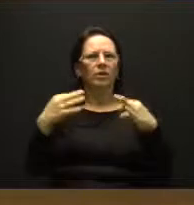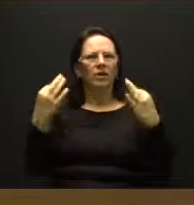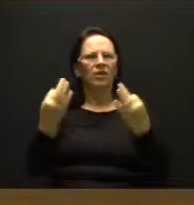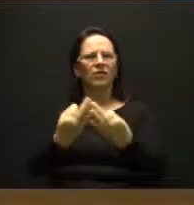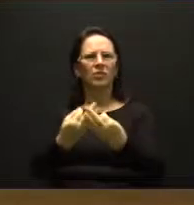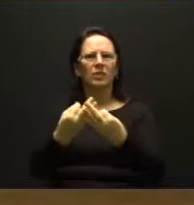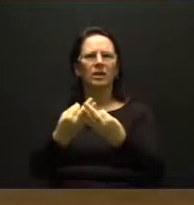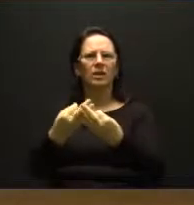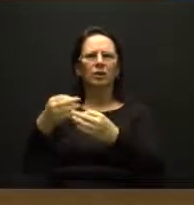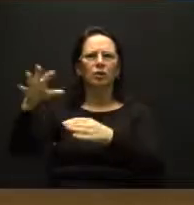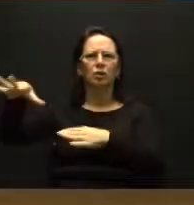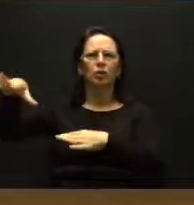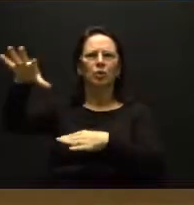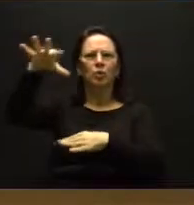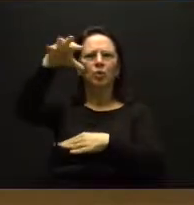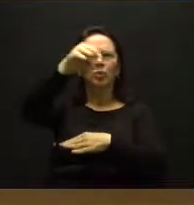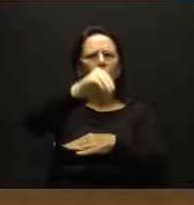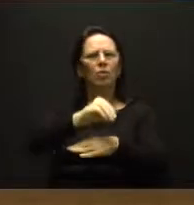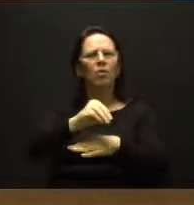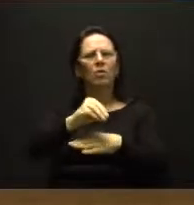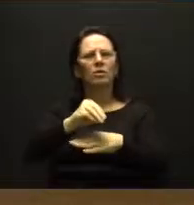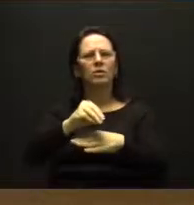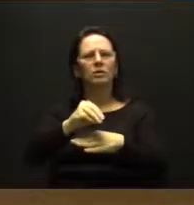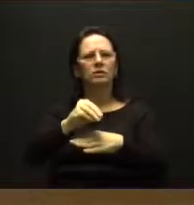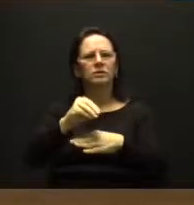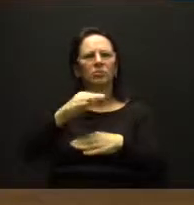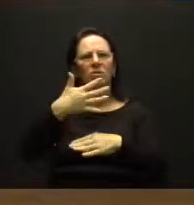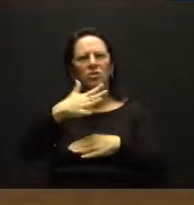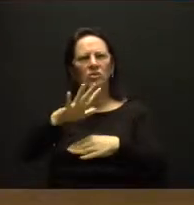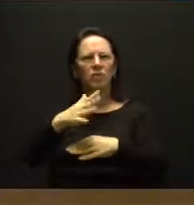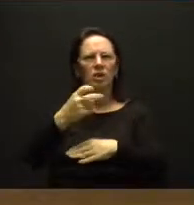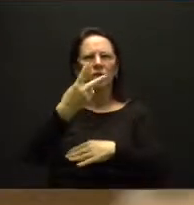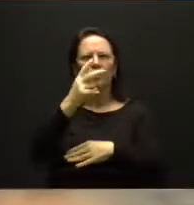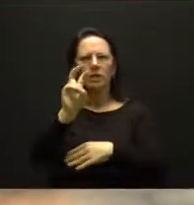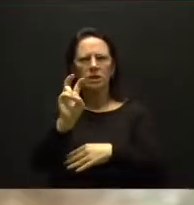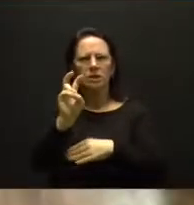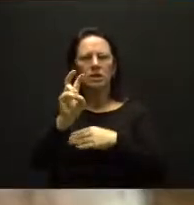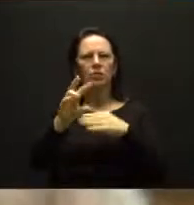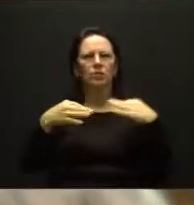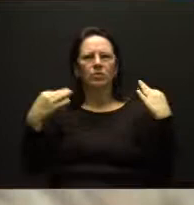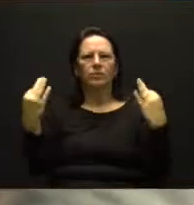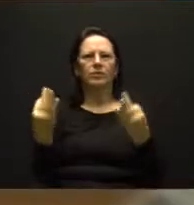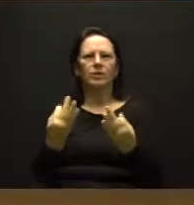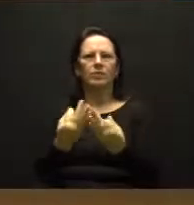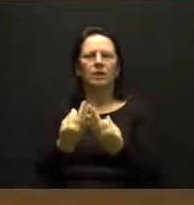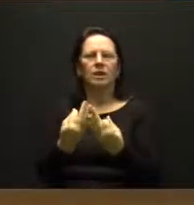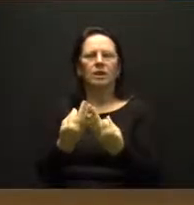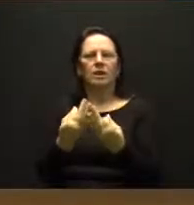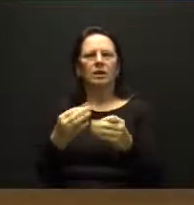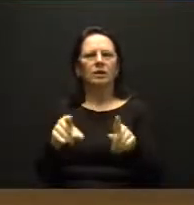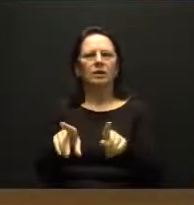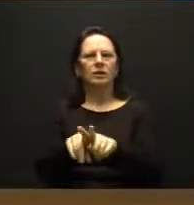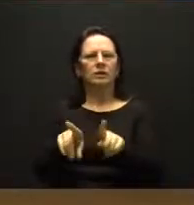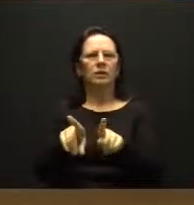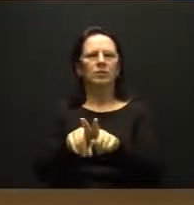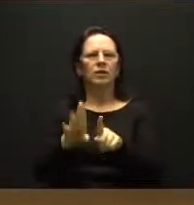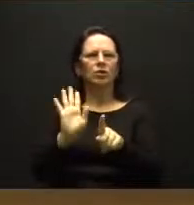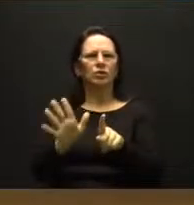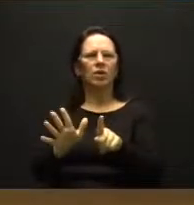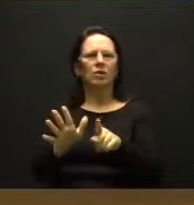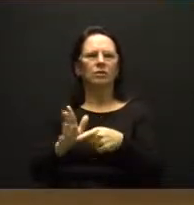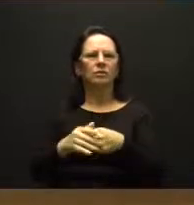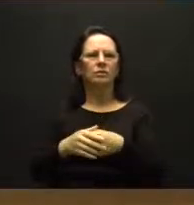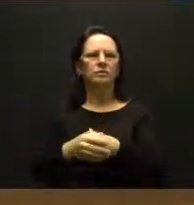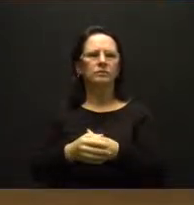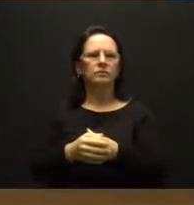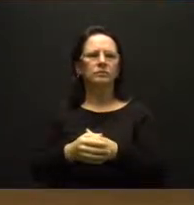mantiqueira hoje de lá são mais ou menos 25 famílias que são alvo de uma sentença judicial outro ponto